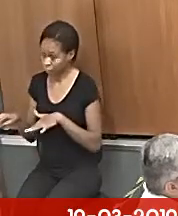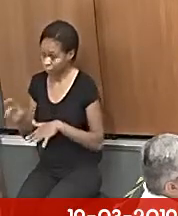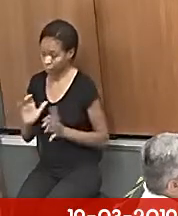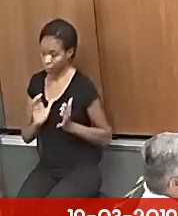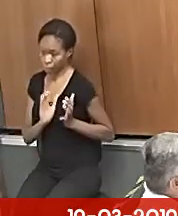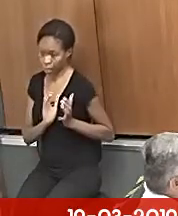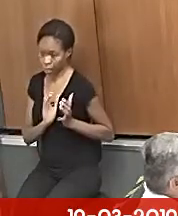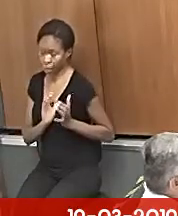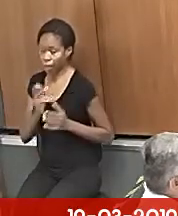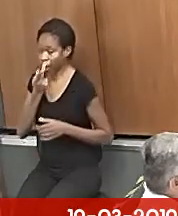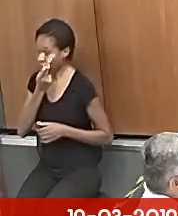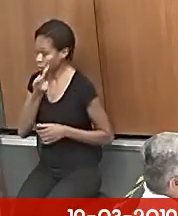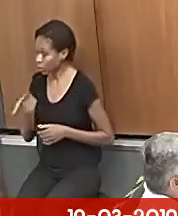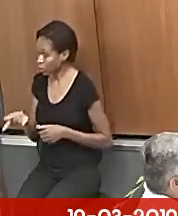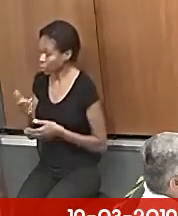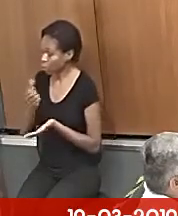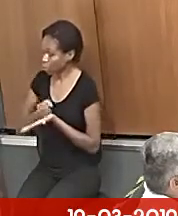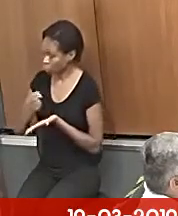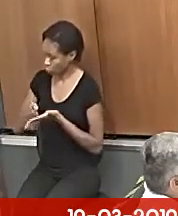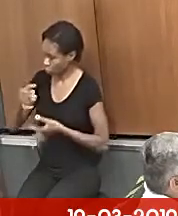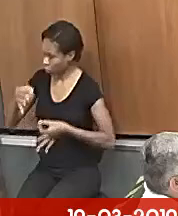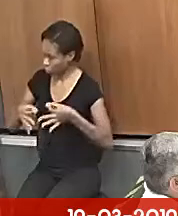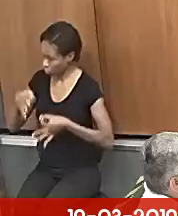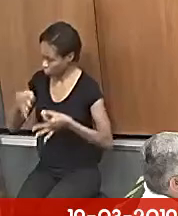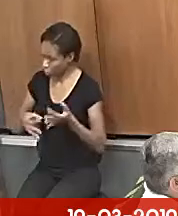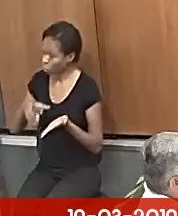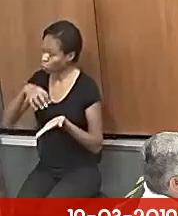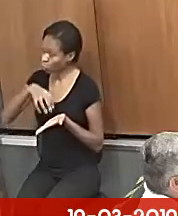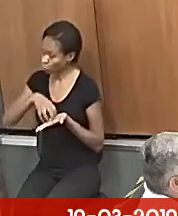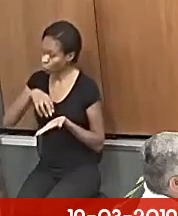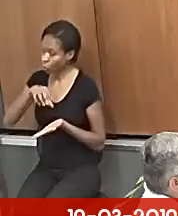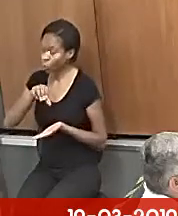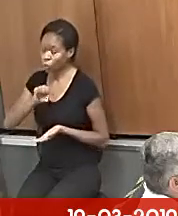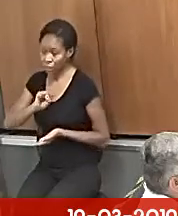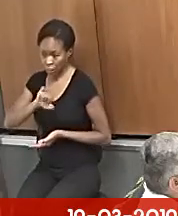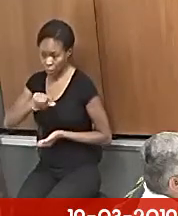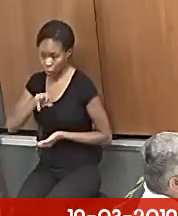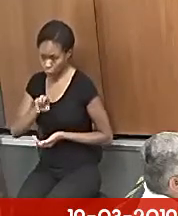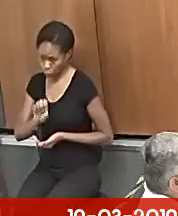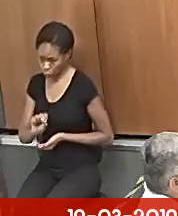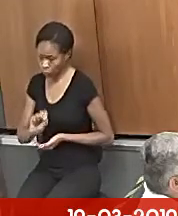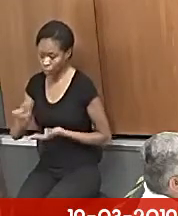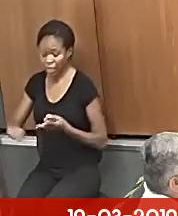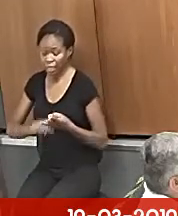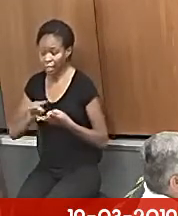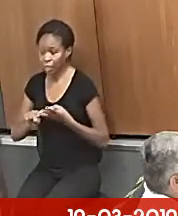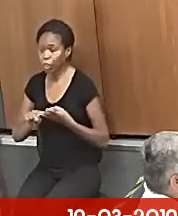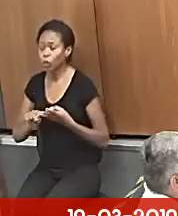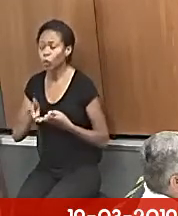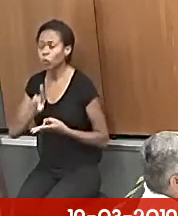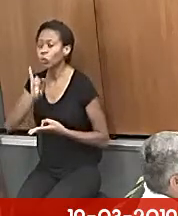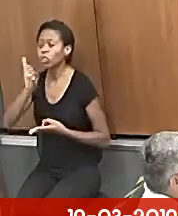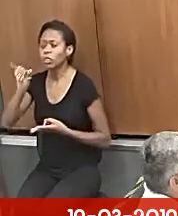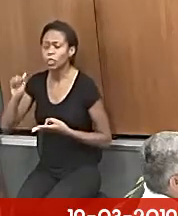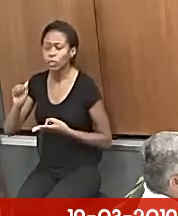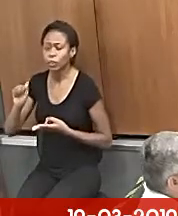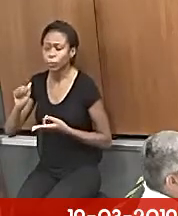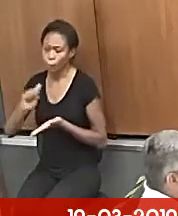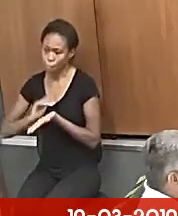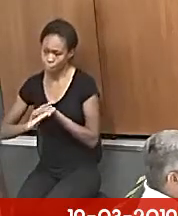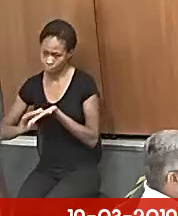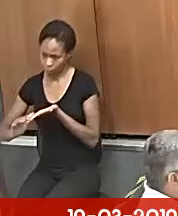sejusc ea questão do dia do braille é o conteúdo posteriormente nós vamos discutir